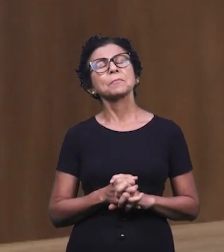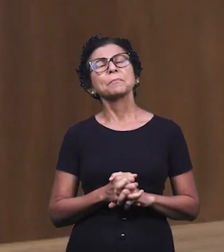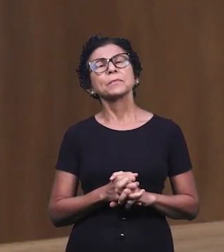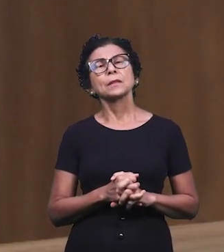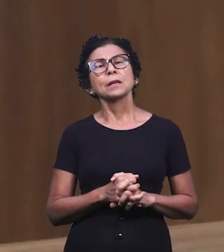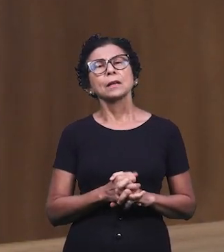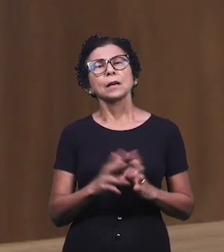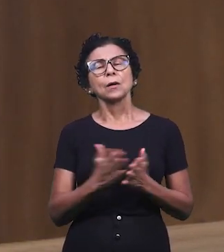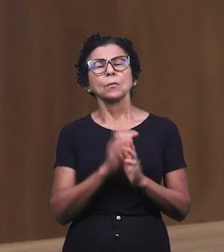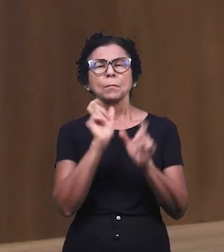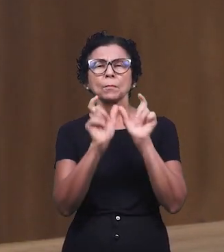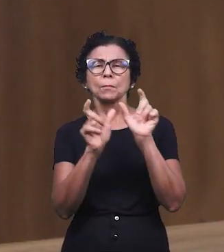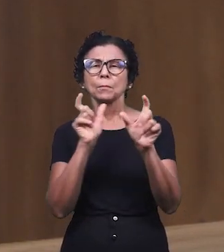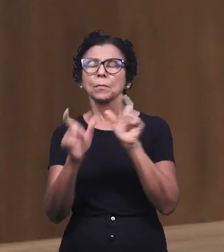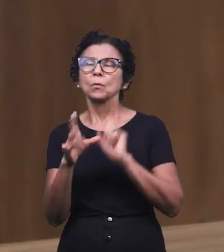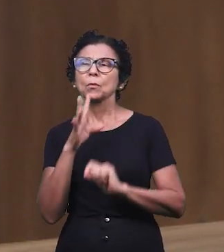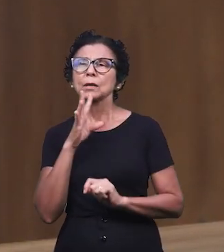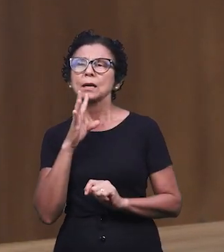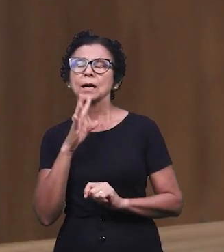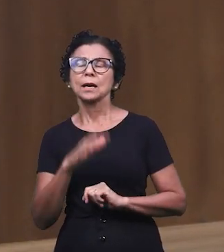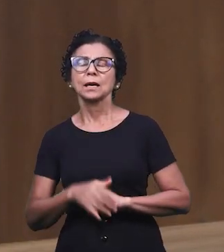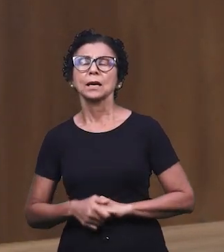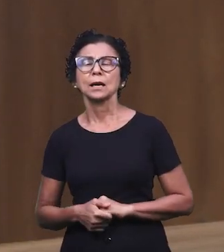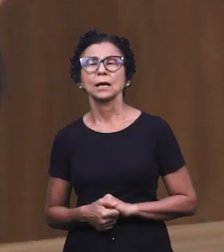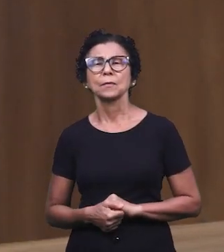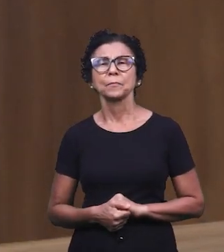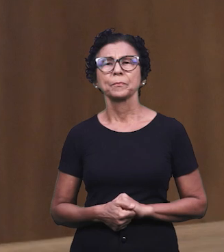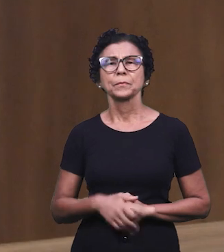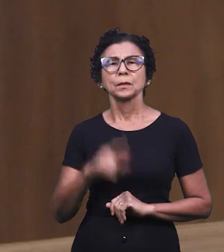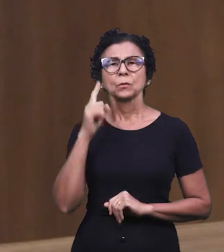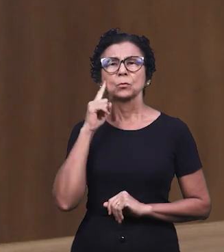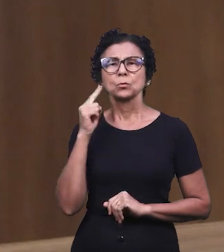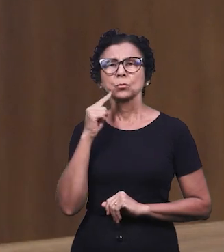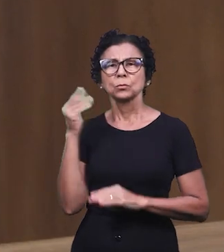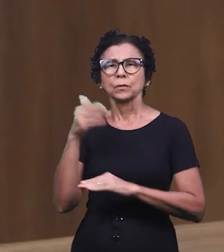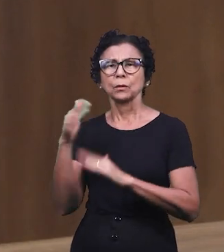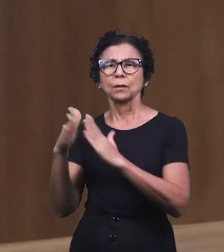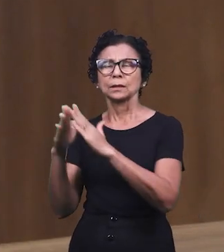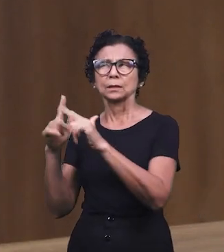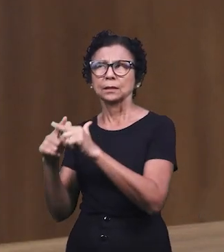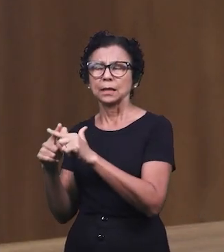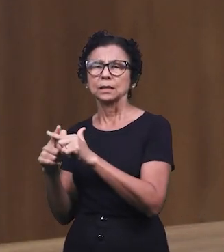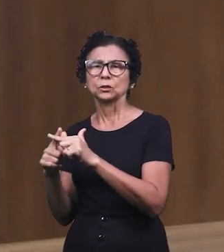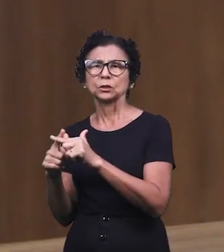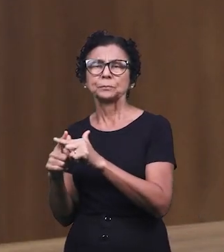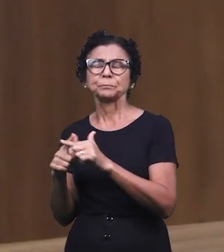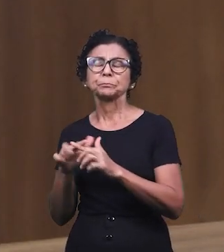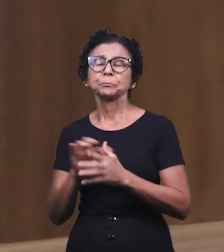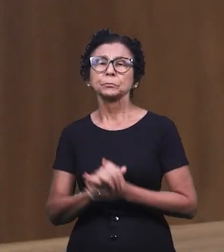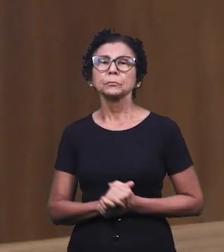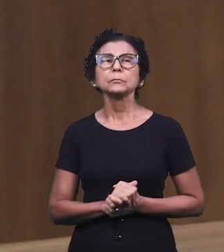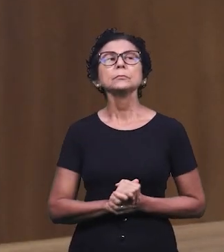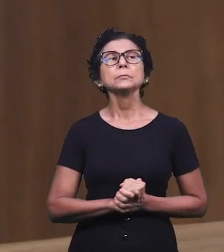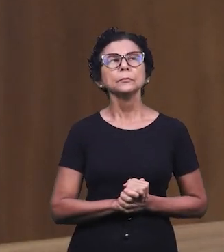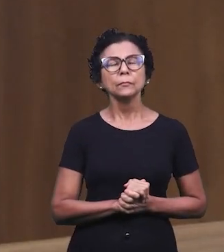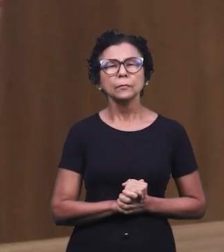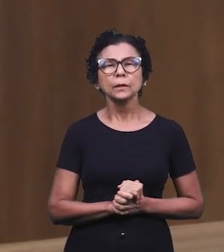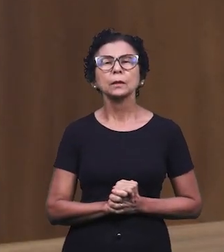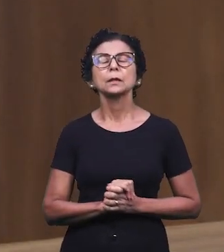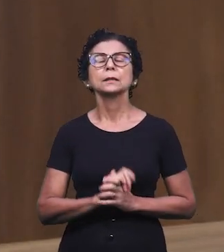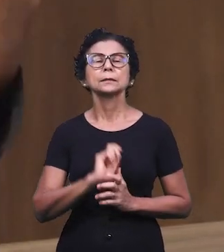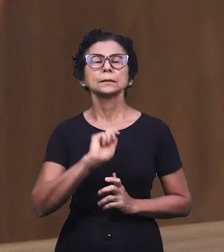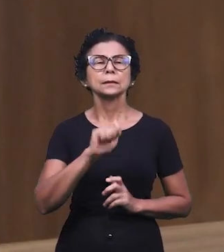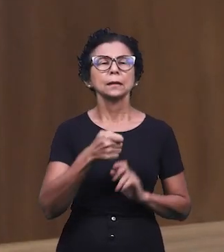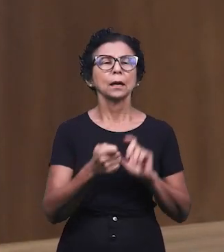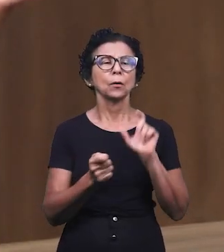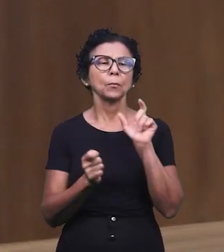palavras. Né? O surdo na minha igreja, às vezes, ele vê a palavra e faz o sinal, sabe, para mostrar que ele conhece. Então, a gente está